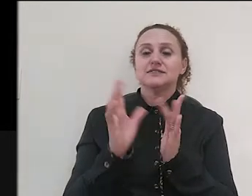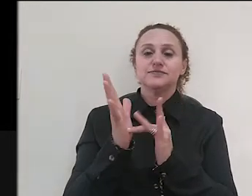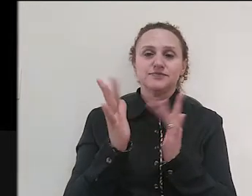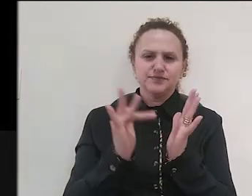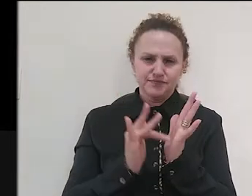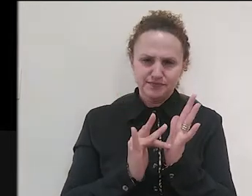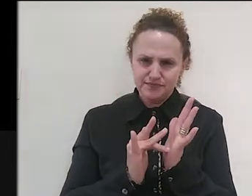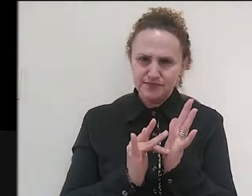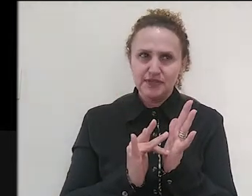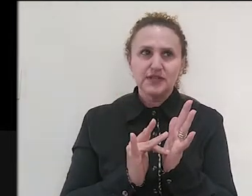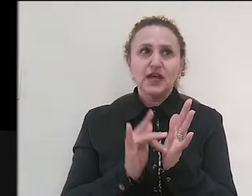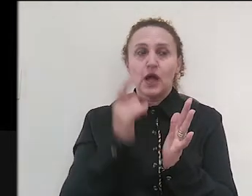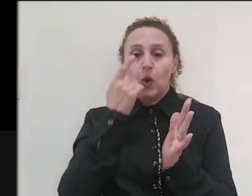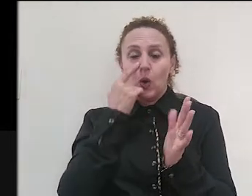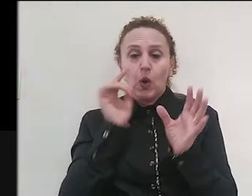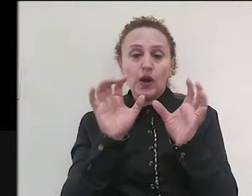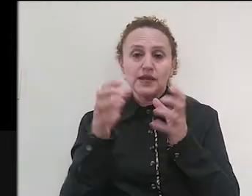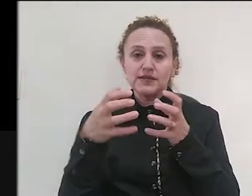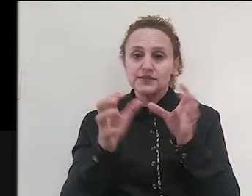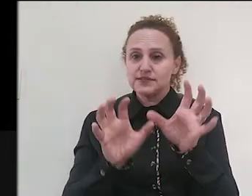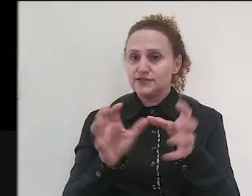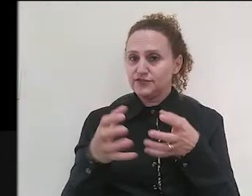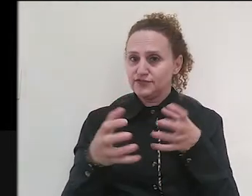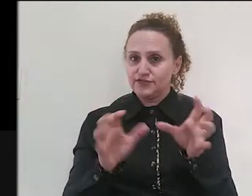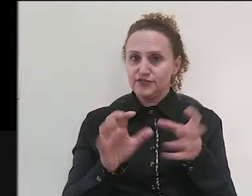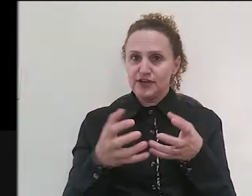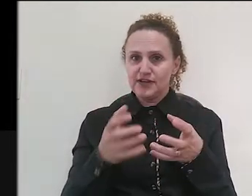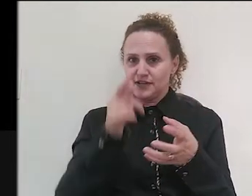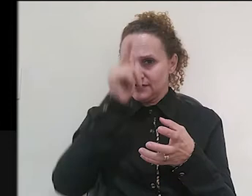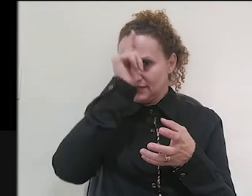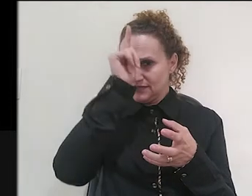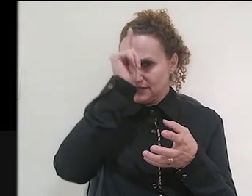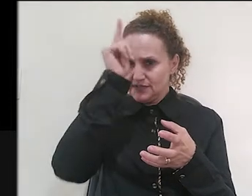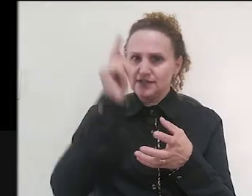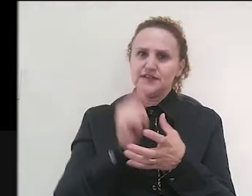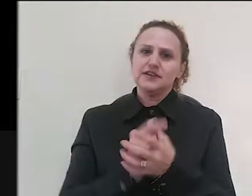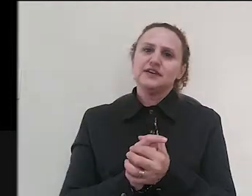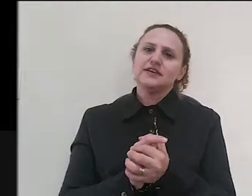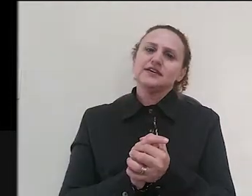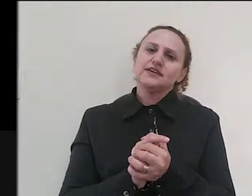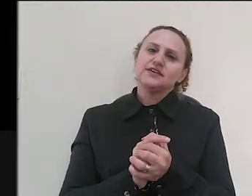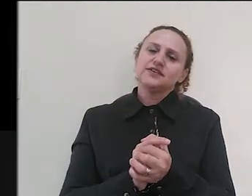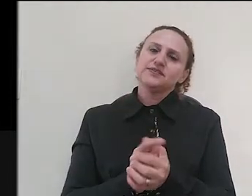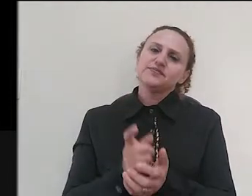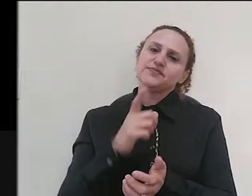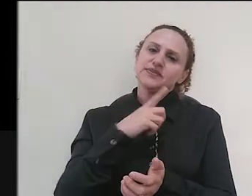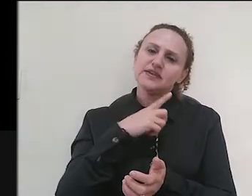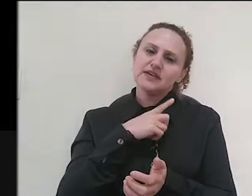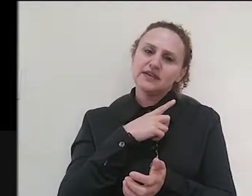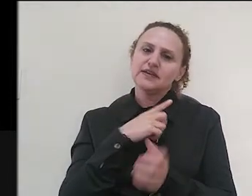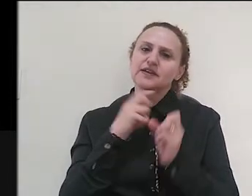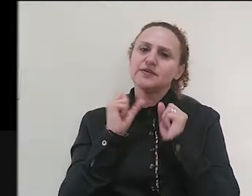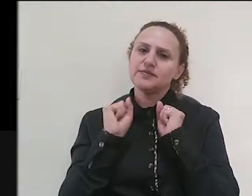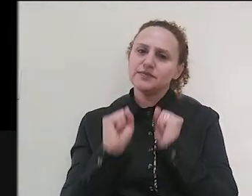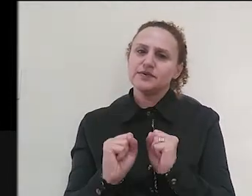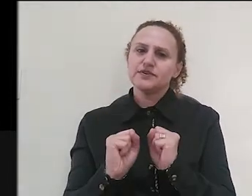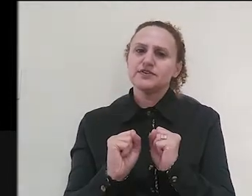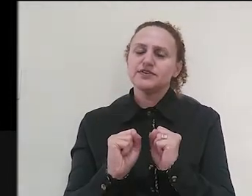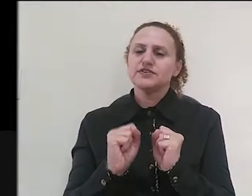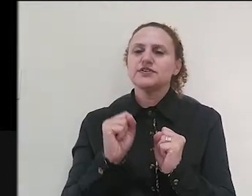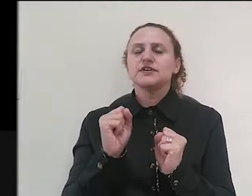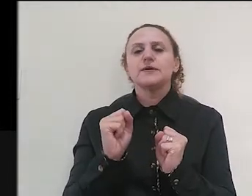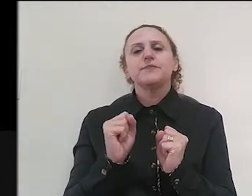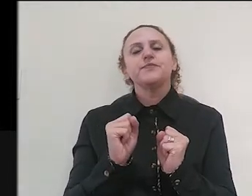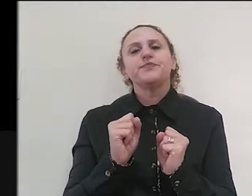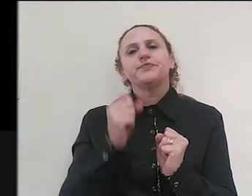grego. Nesse vaso, a gente tem representação de uma das as atividades que eram comuns entre os cidadãos, que eram os esportes,